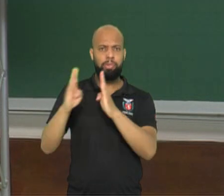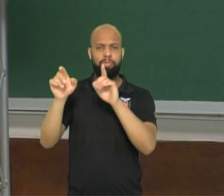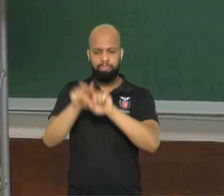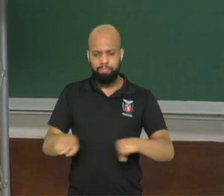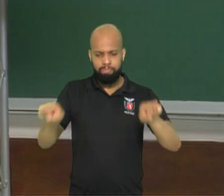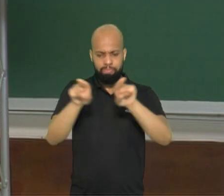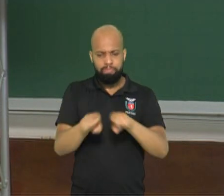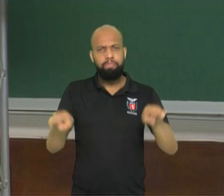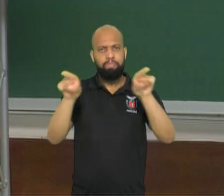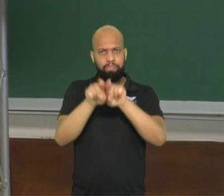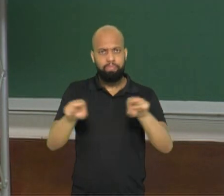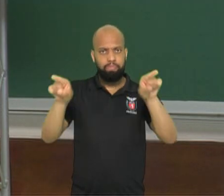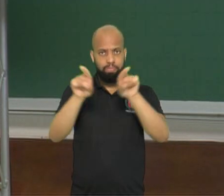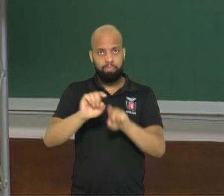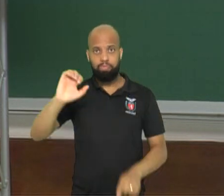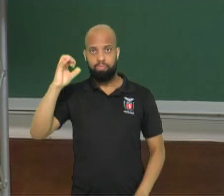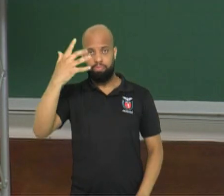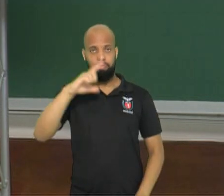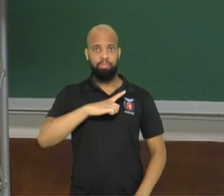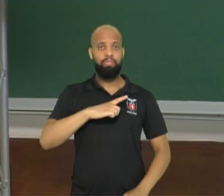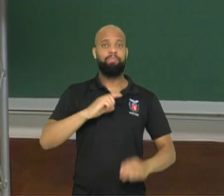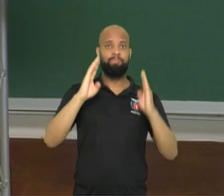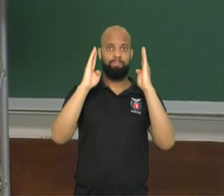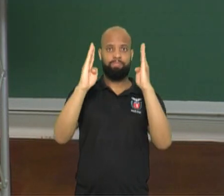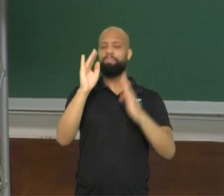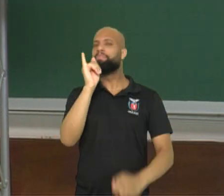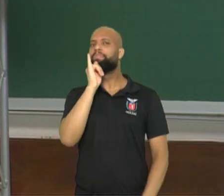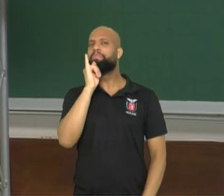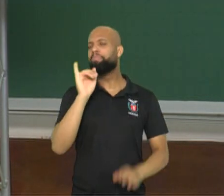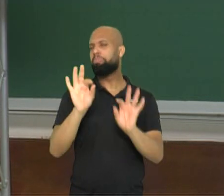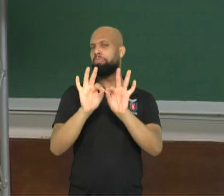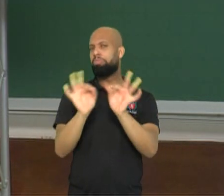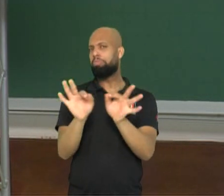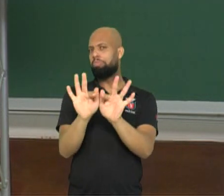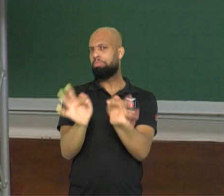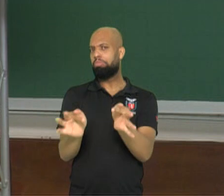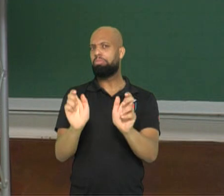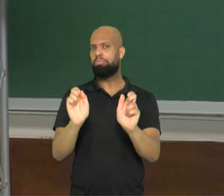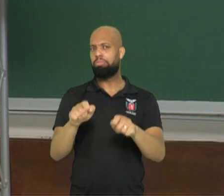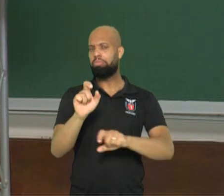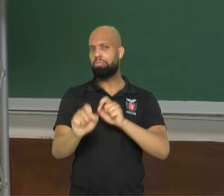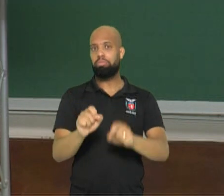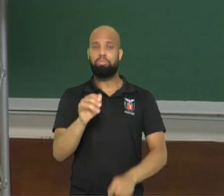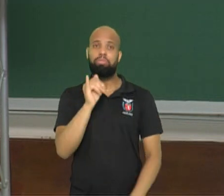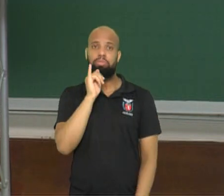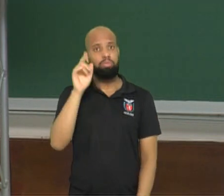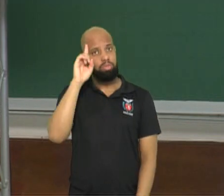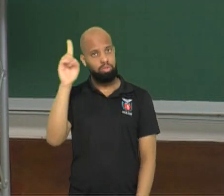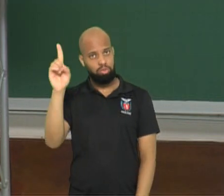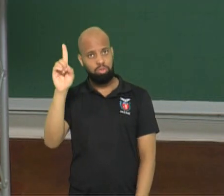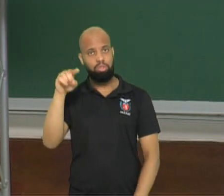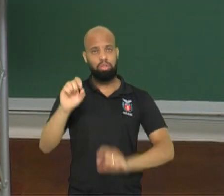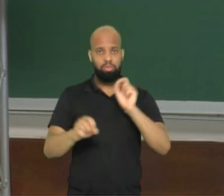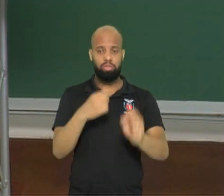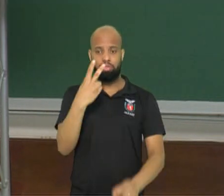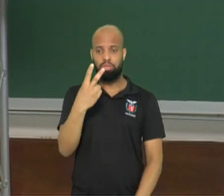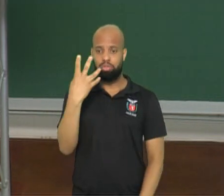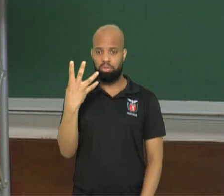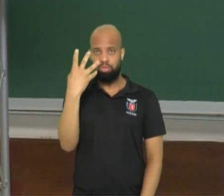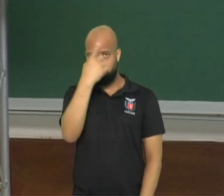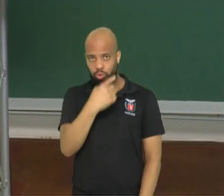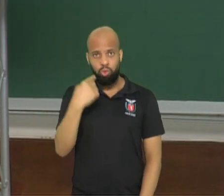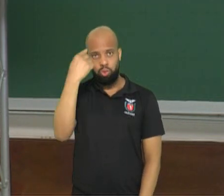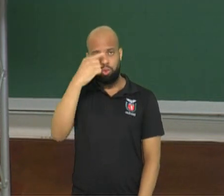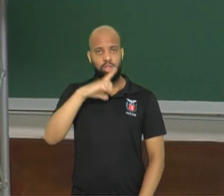periódico? Que acontece de acordo com o período. Um exemplo bem simples que nós podemos dar é o dia. O dia tem 24 horas e